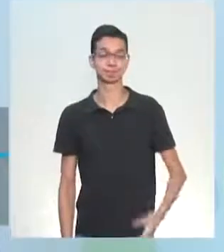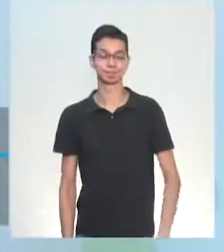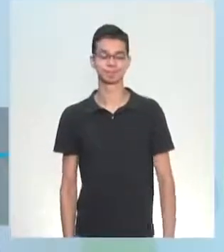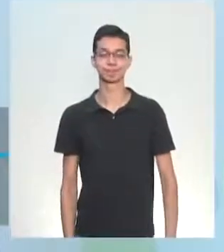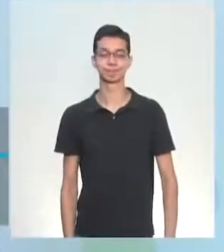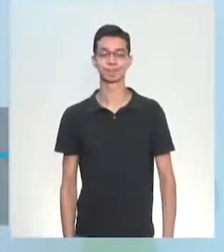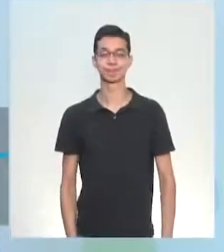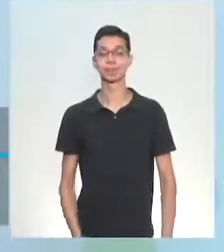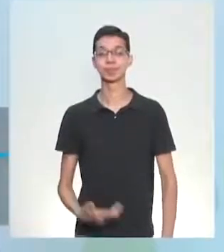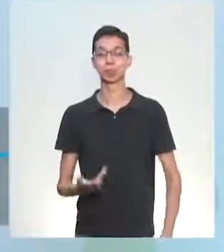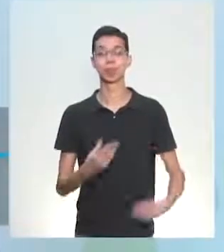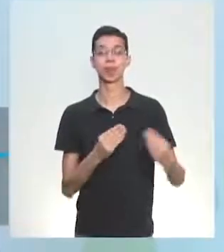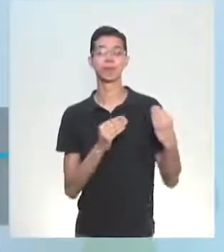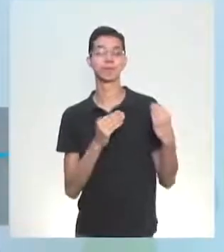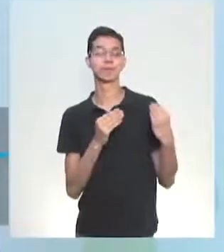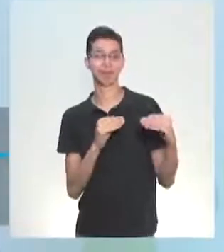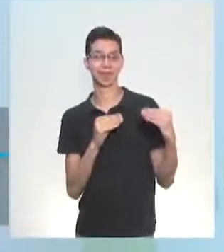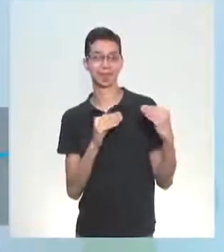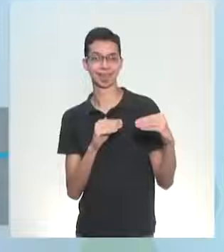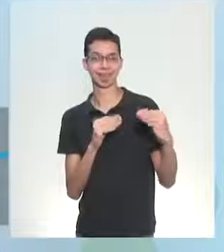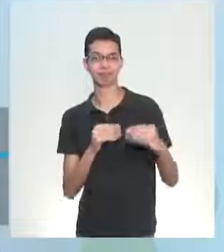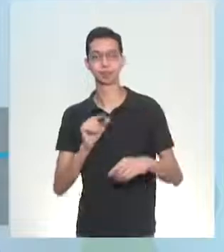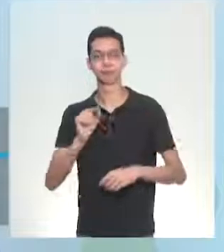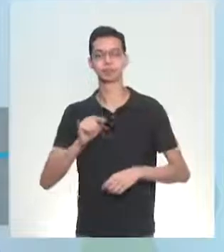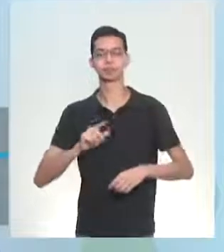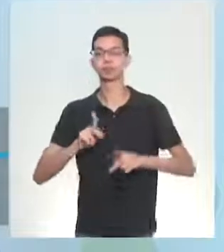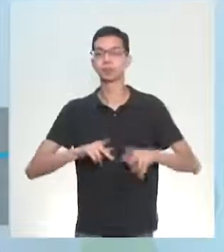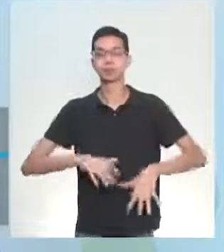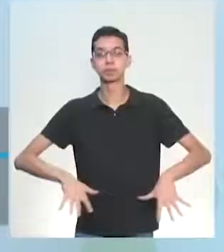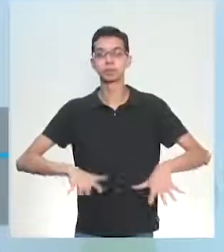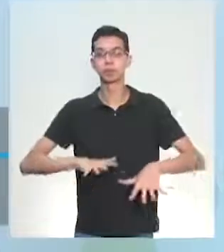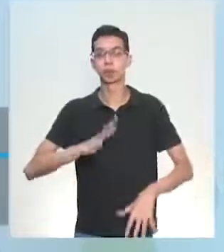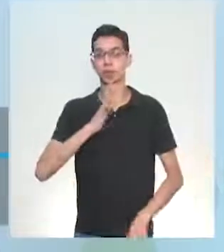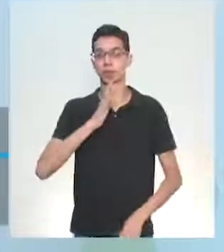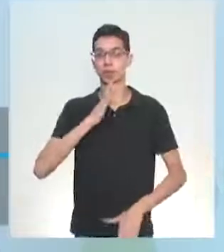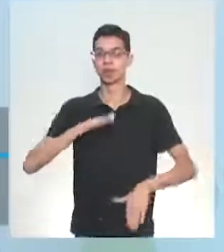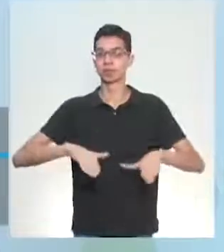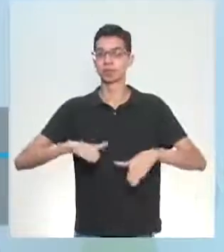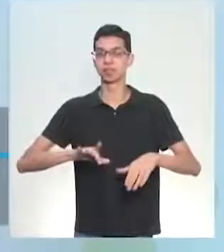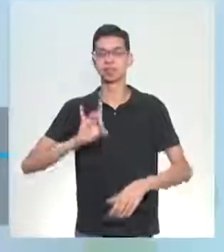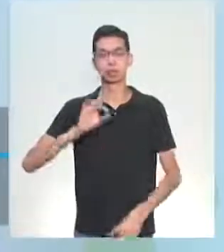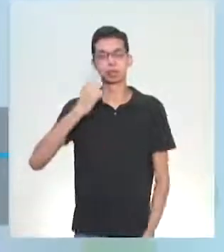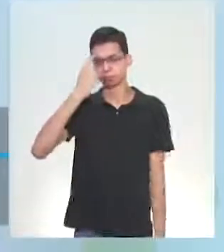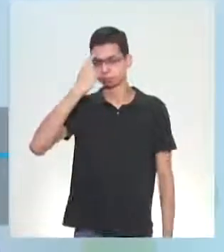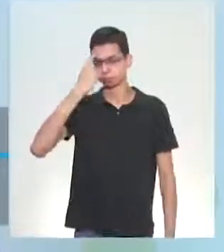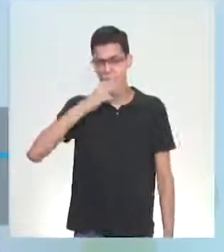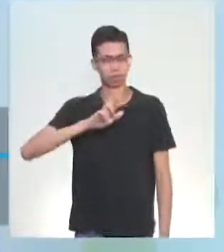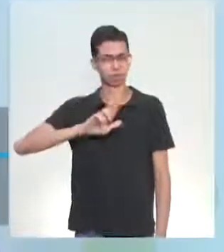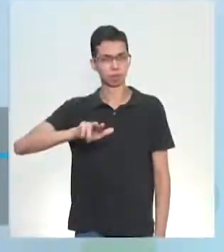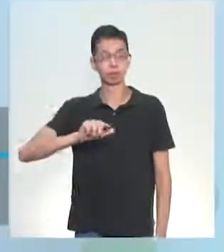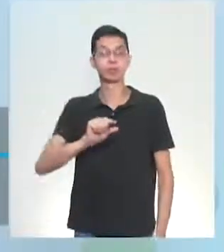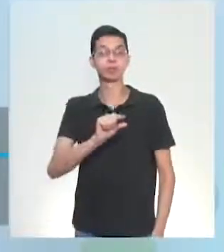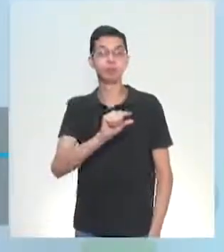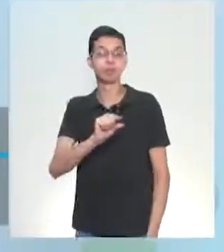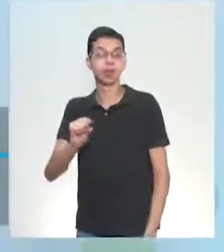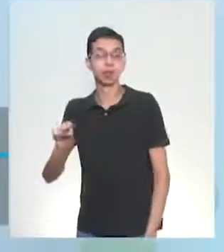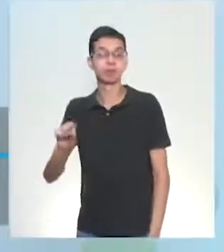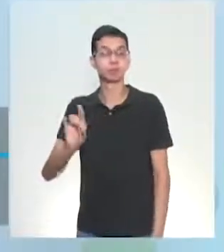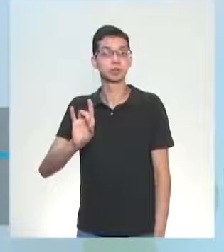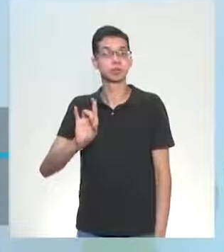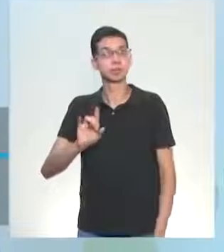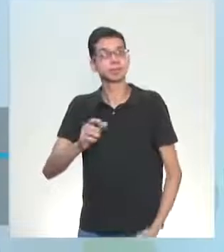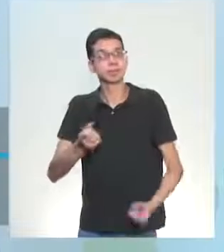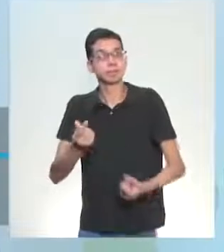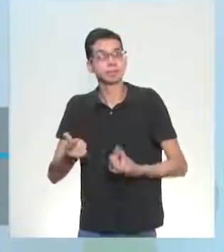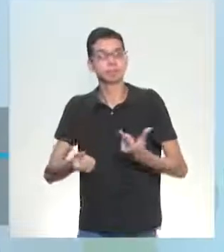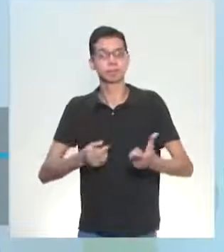Então, meme, ele vira popular. Às vezes, nem somente uma ideia, uma frase. E quando ele sai, às